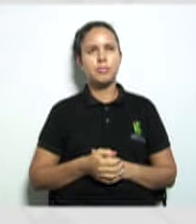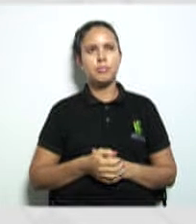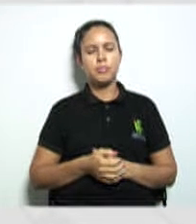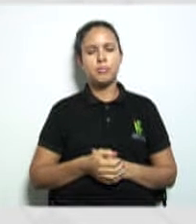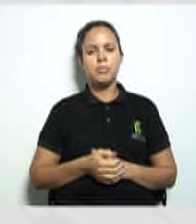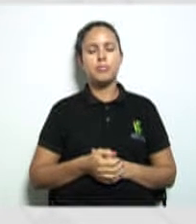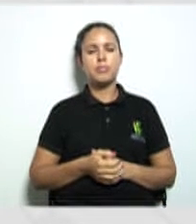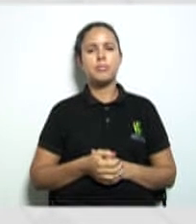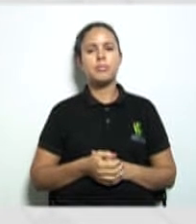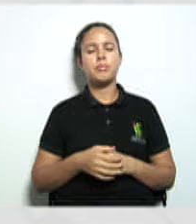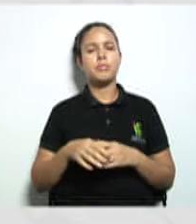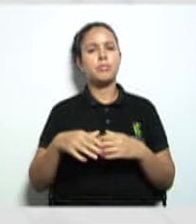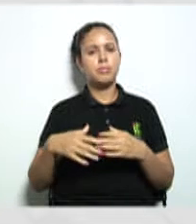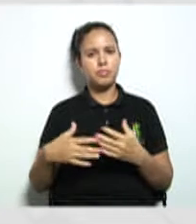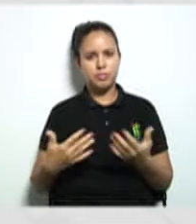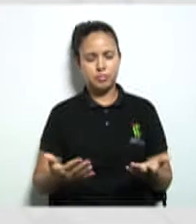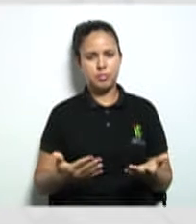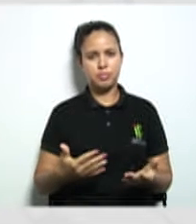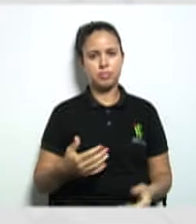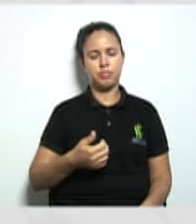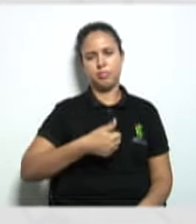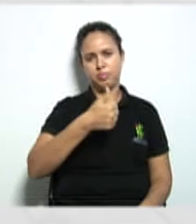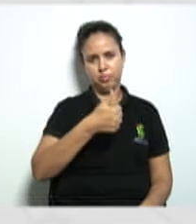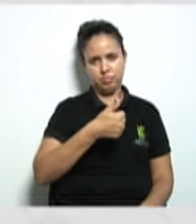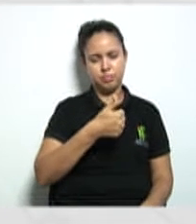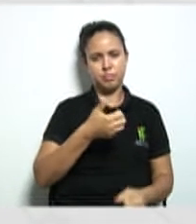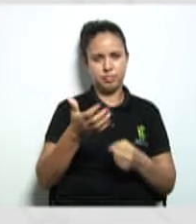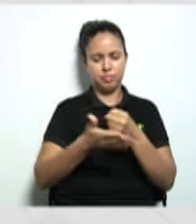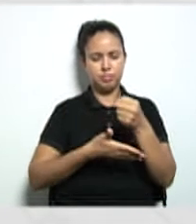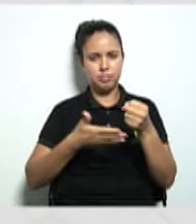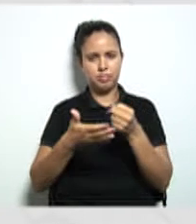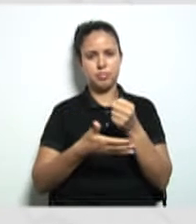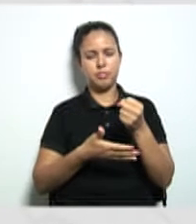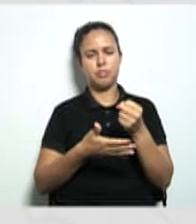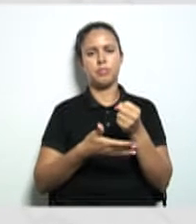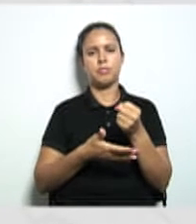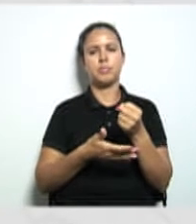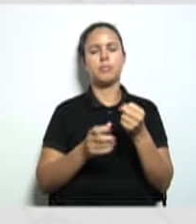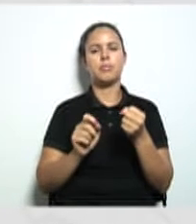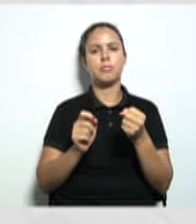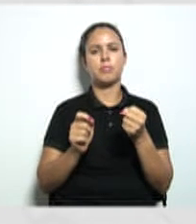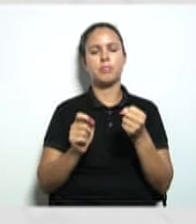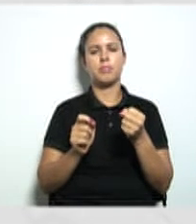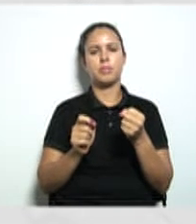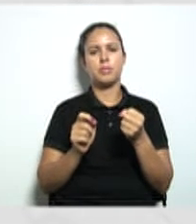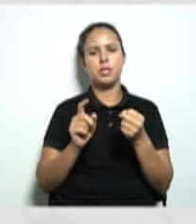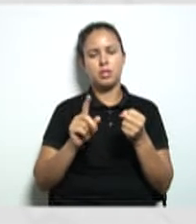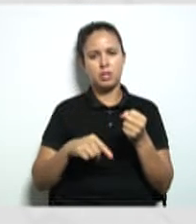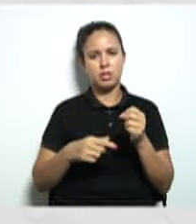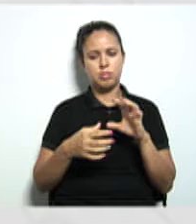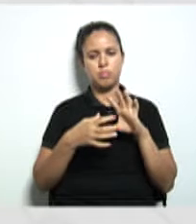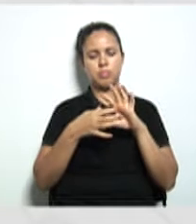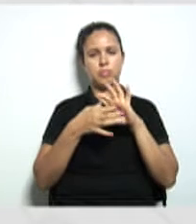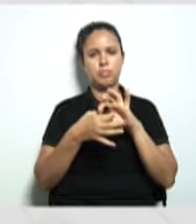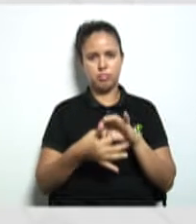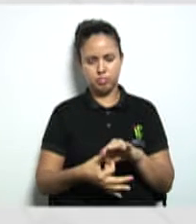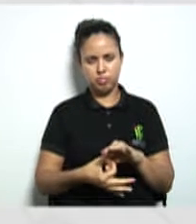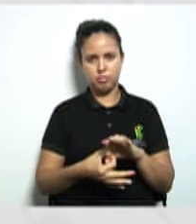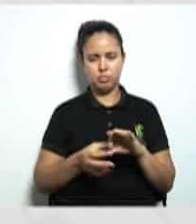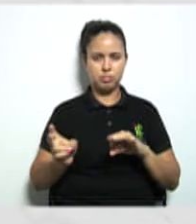esse princípio, ele tem a ver com o quê? Com os valores da